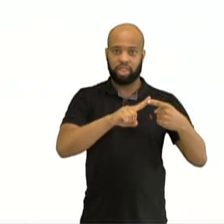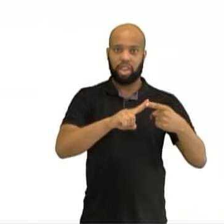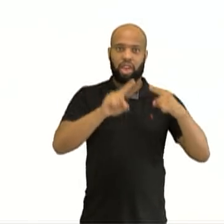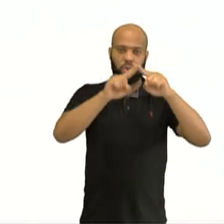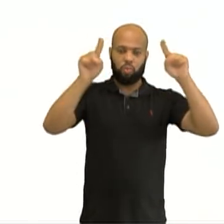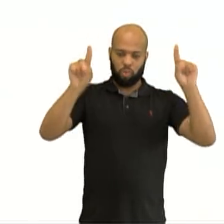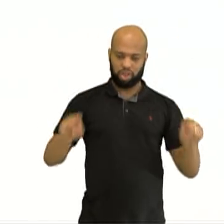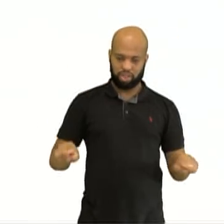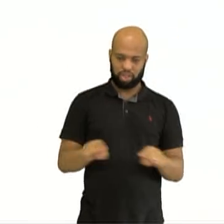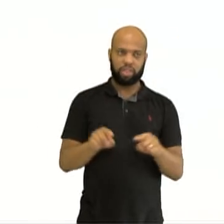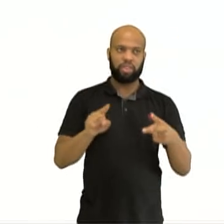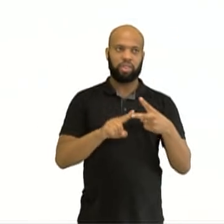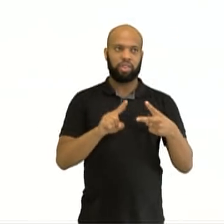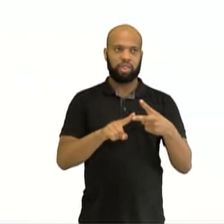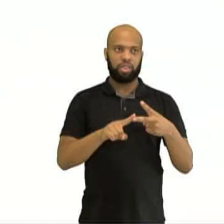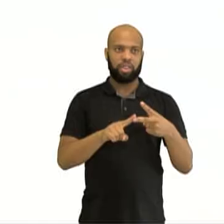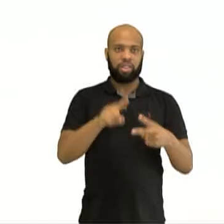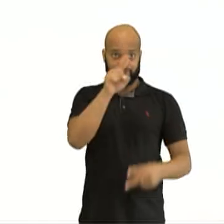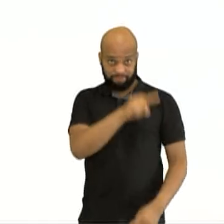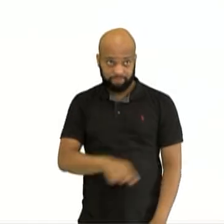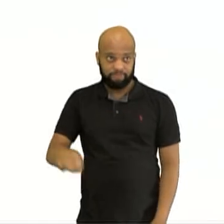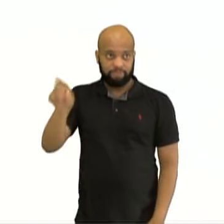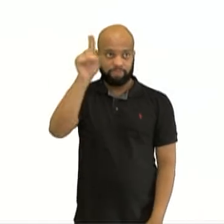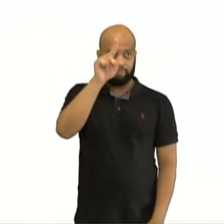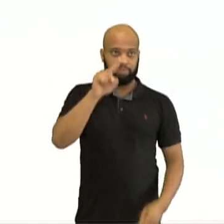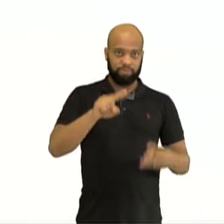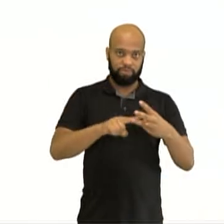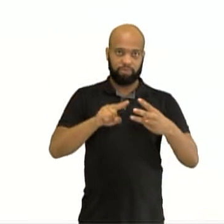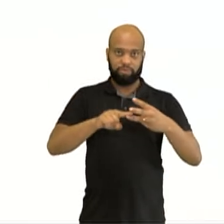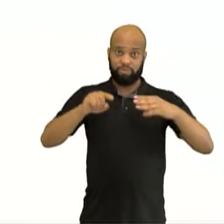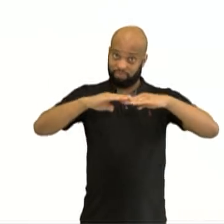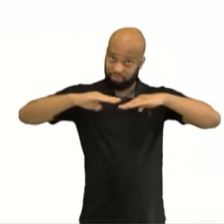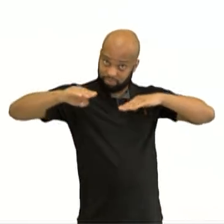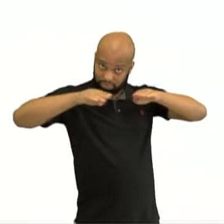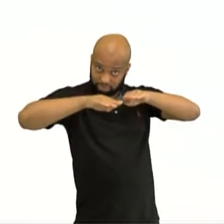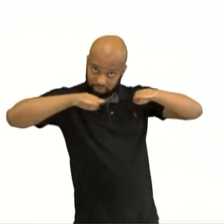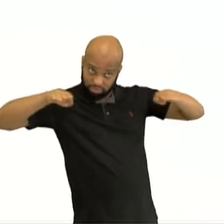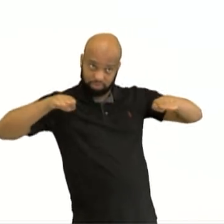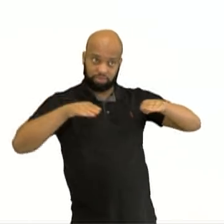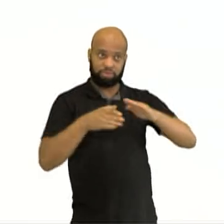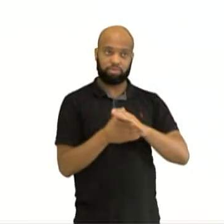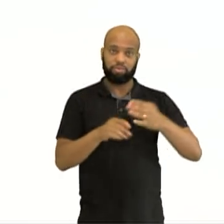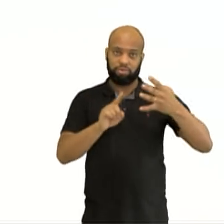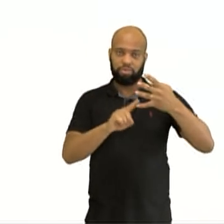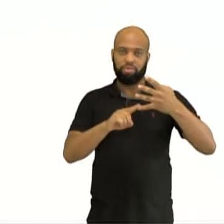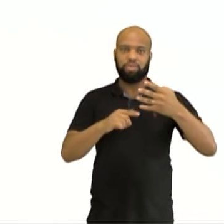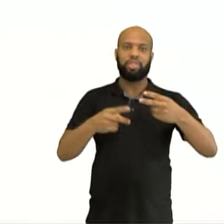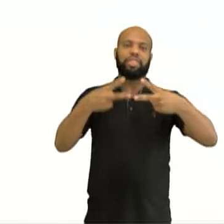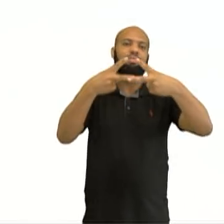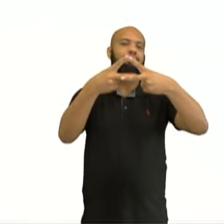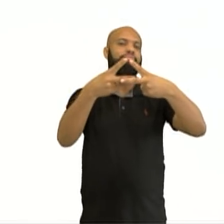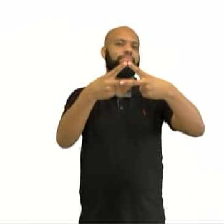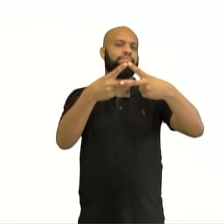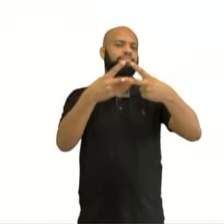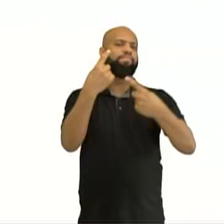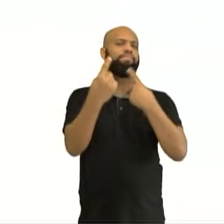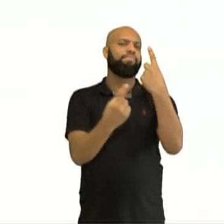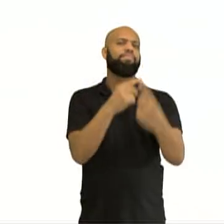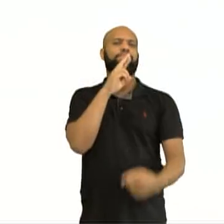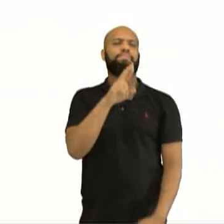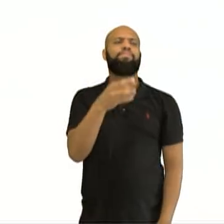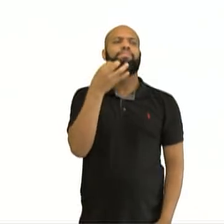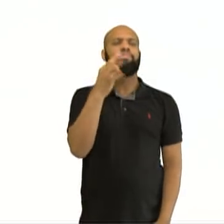quadrada. Alternativa B, circular. Alternativa C, plana. E alternativa D,